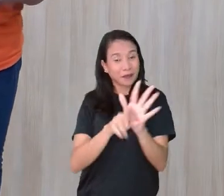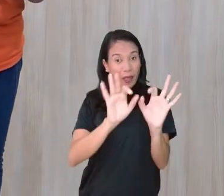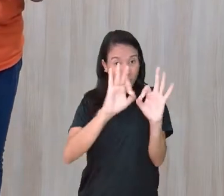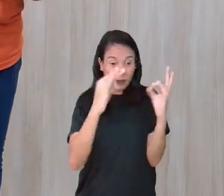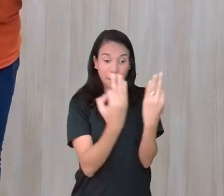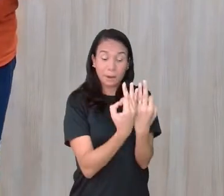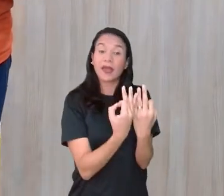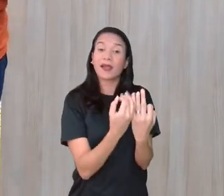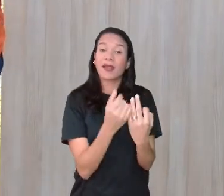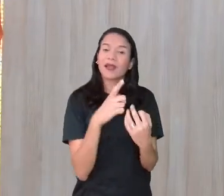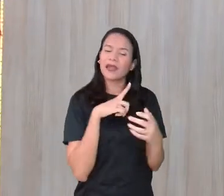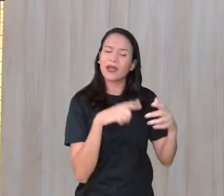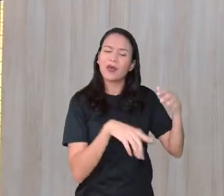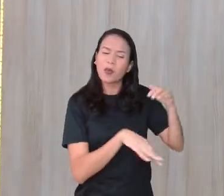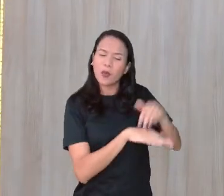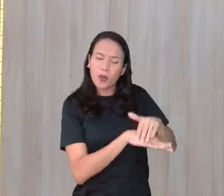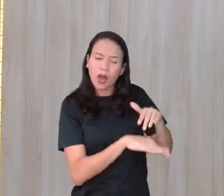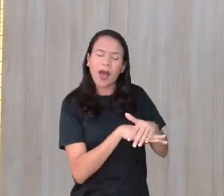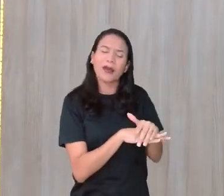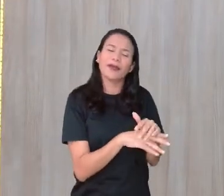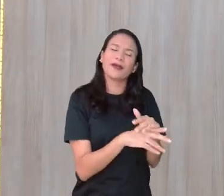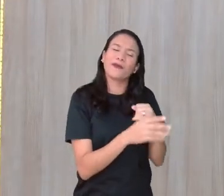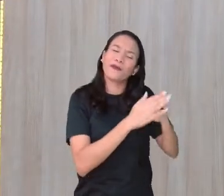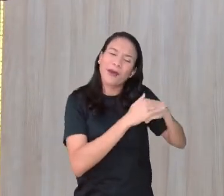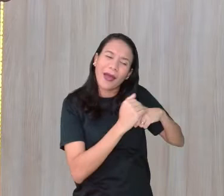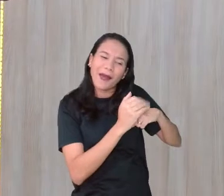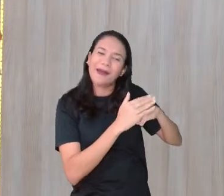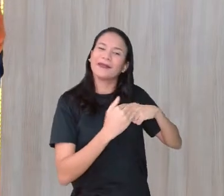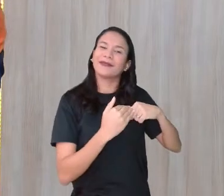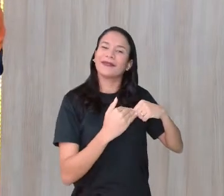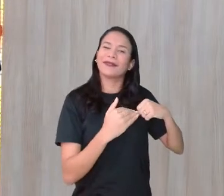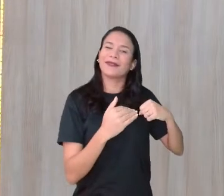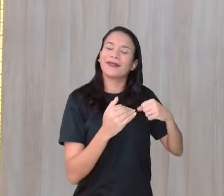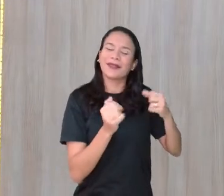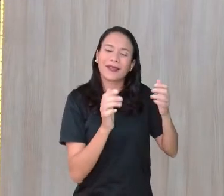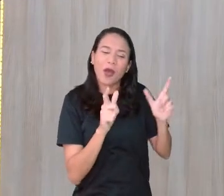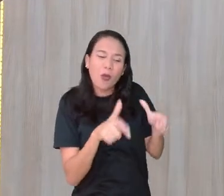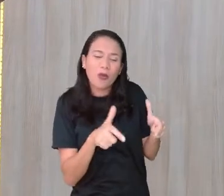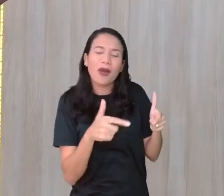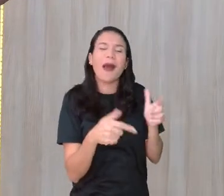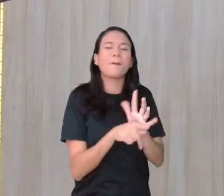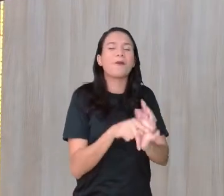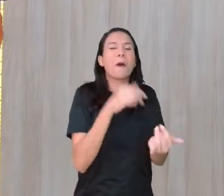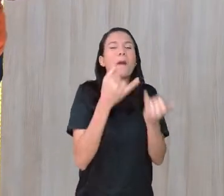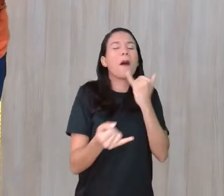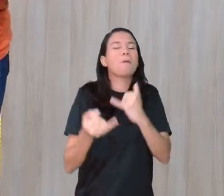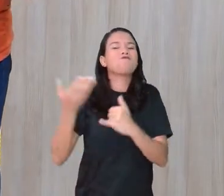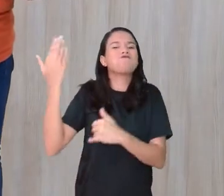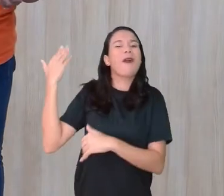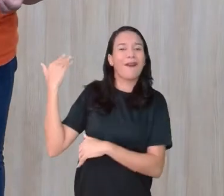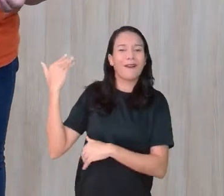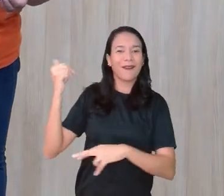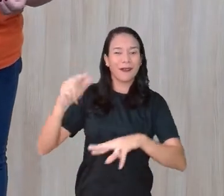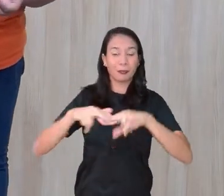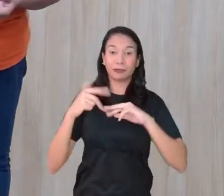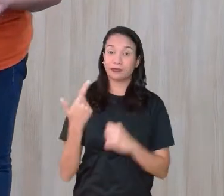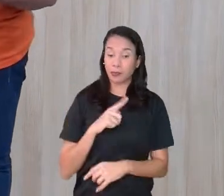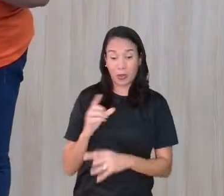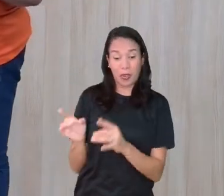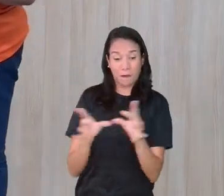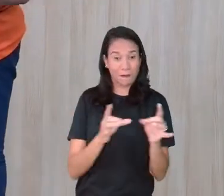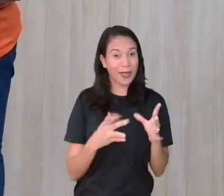famílias que guarda e em casa monta o seu ambiente retrô, mas não estão mais no